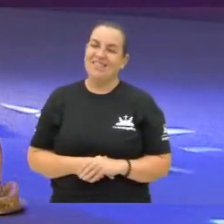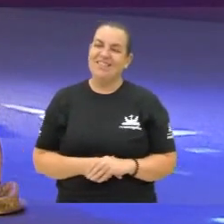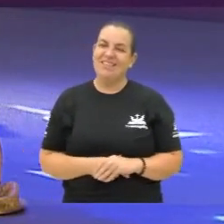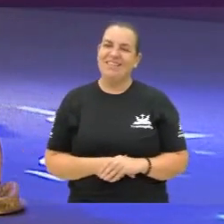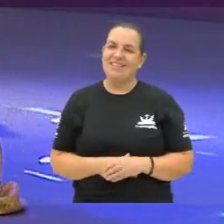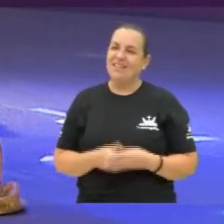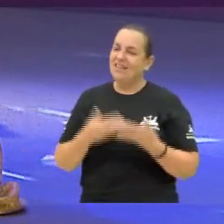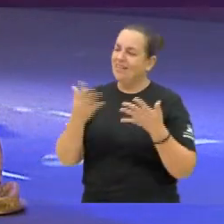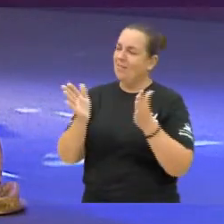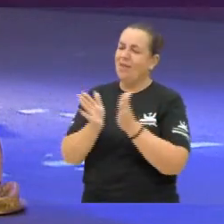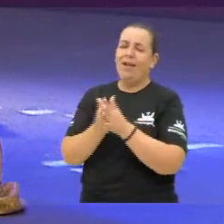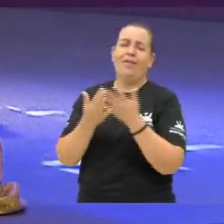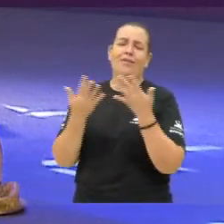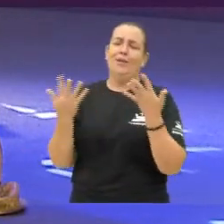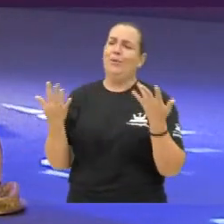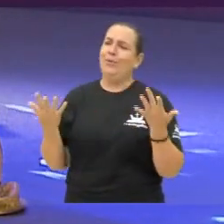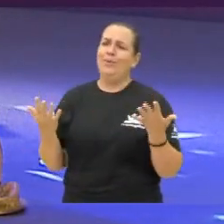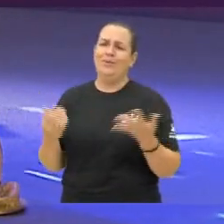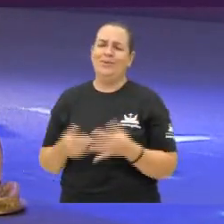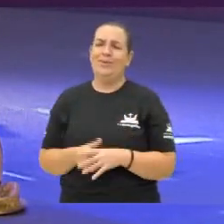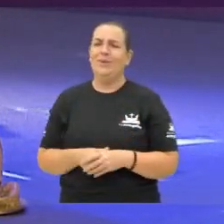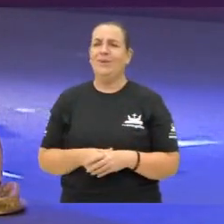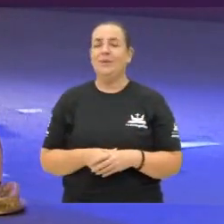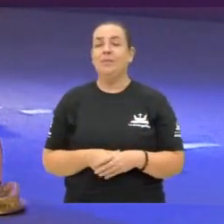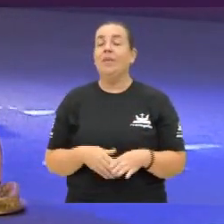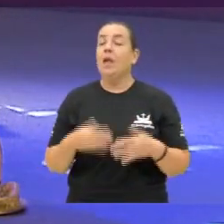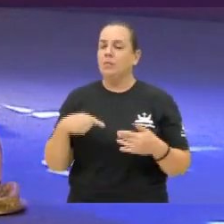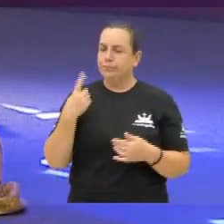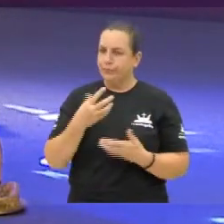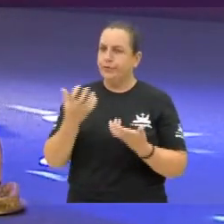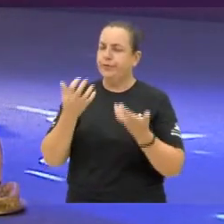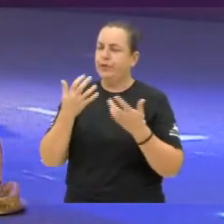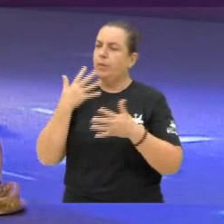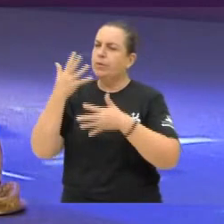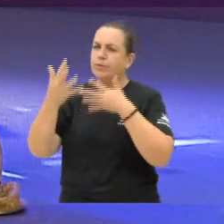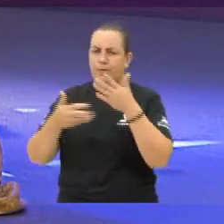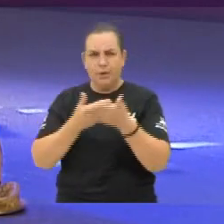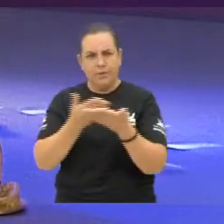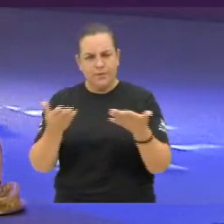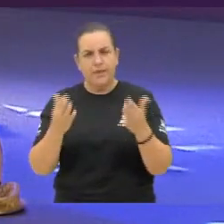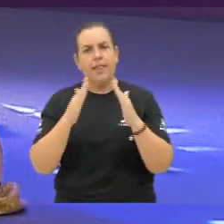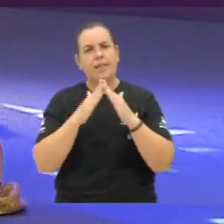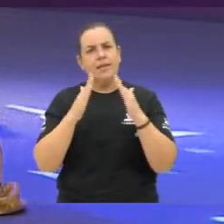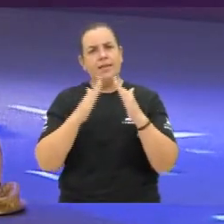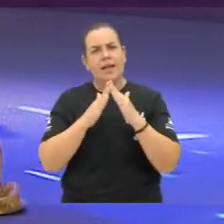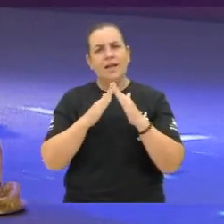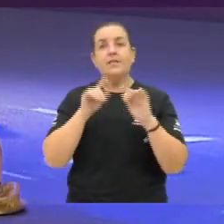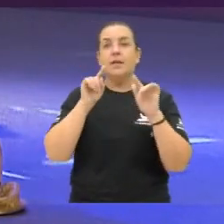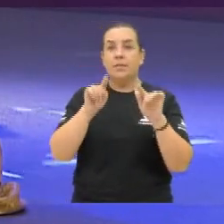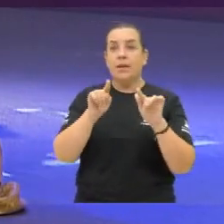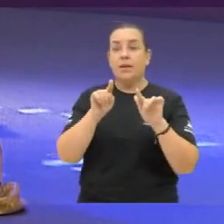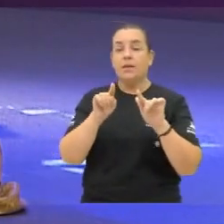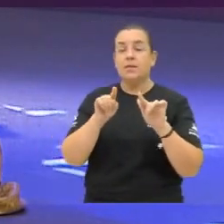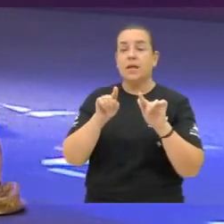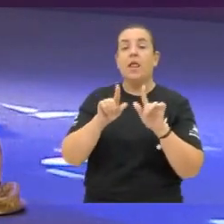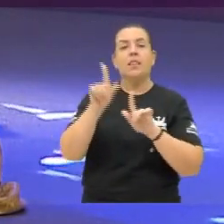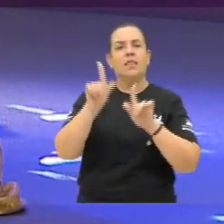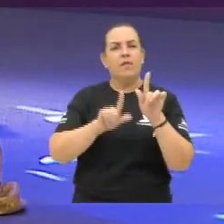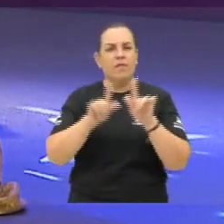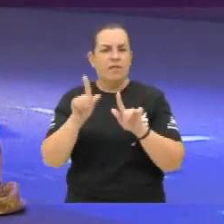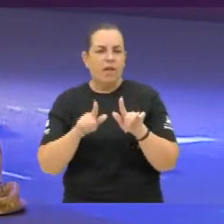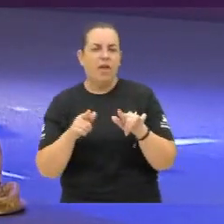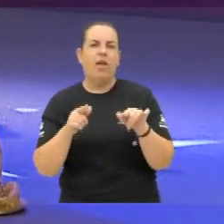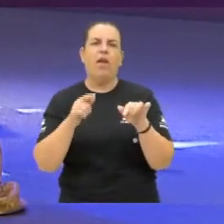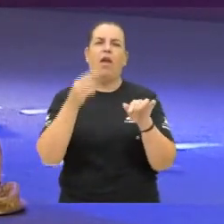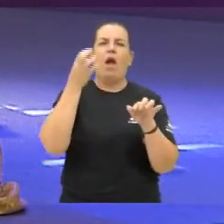Isso é tremendo. Então nós queremos dizer a você que está em casa, mesmo pelas ondas da